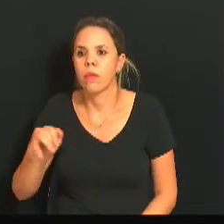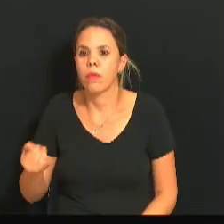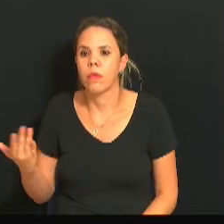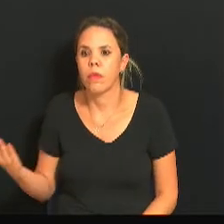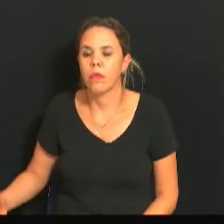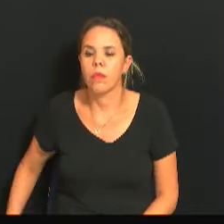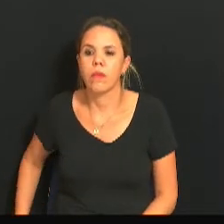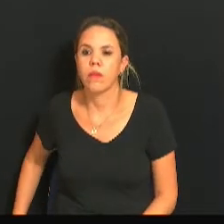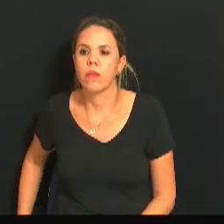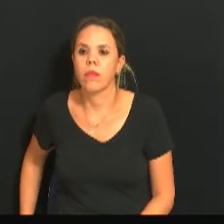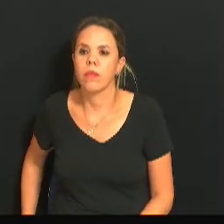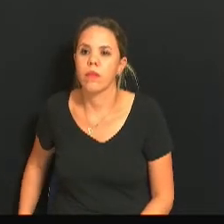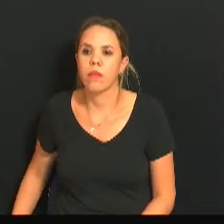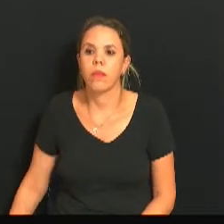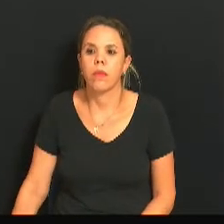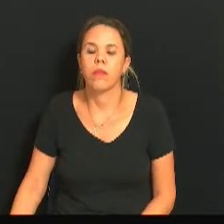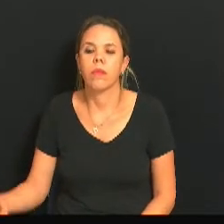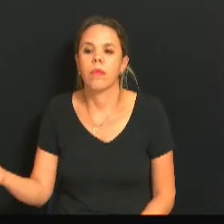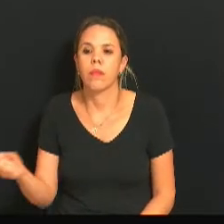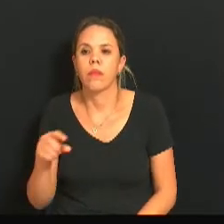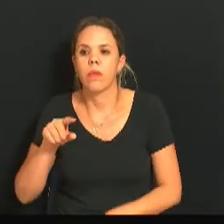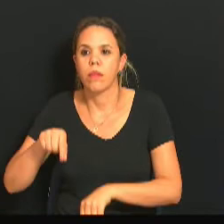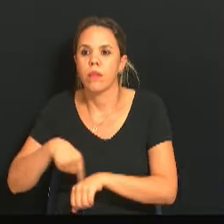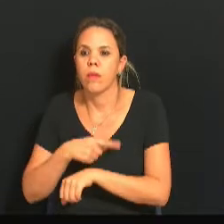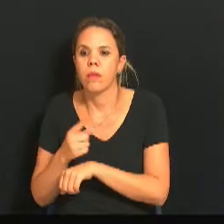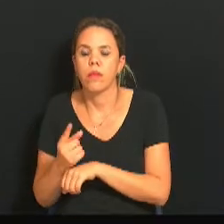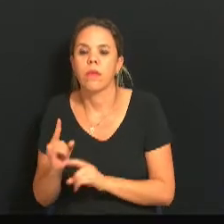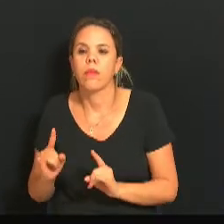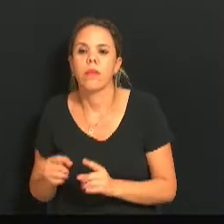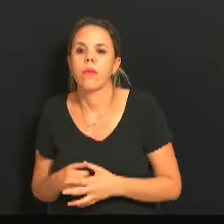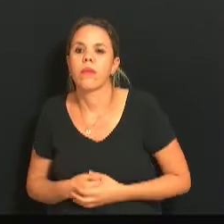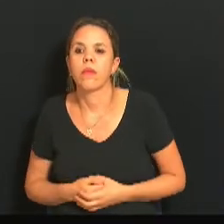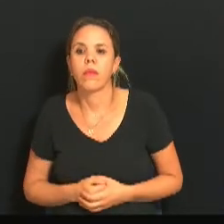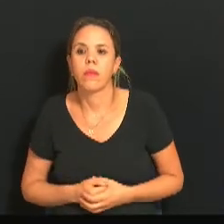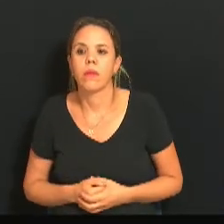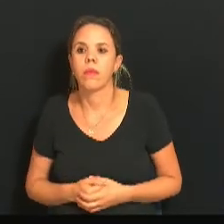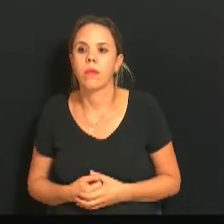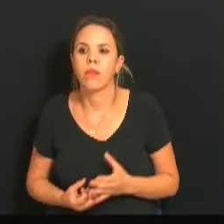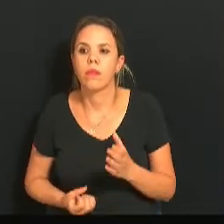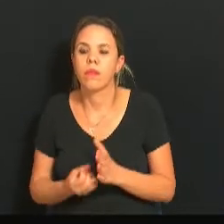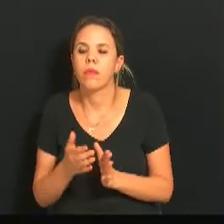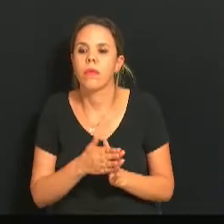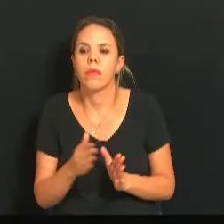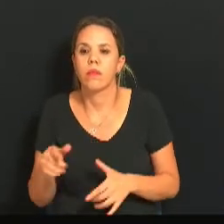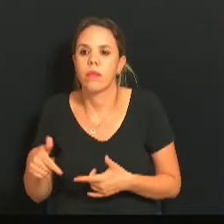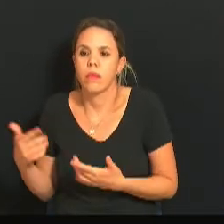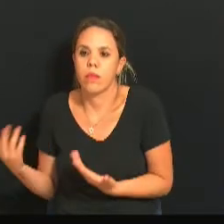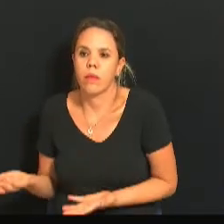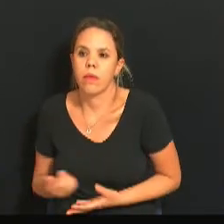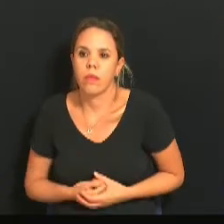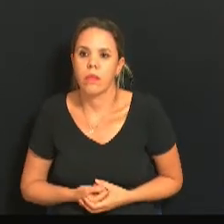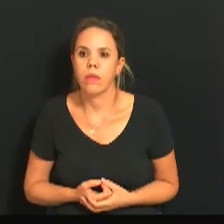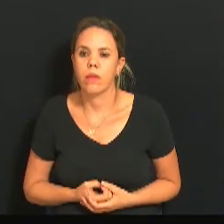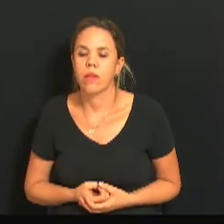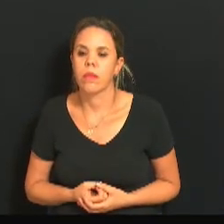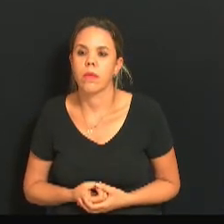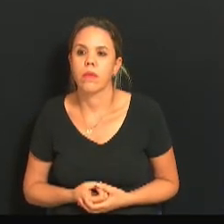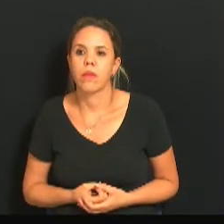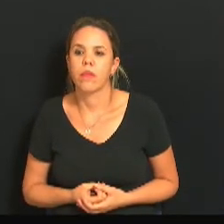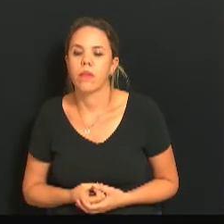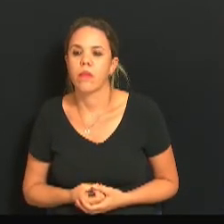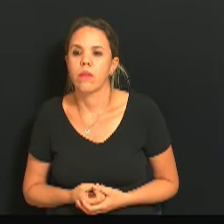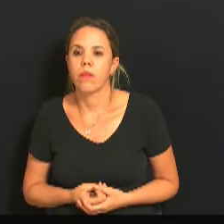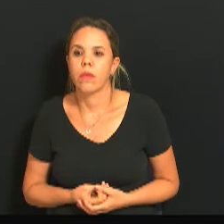aqui novamente prédio do relógio outra perspectiva né que inaugura todo esse trabalho aí e